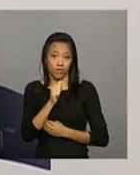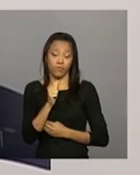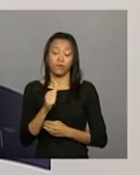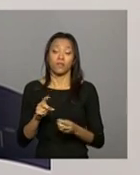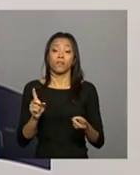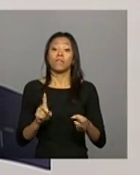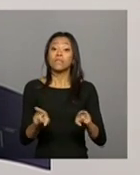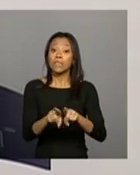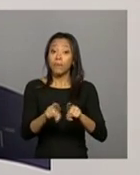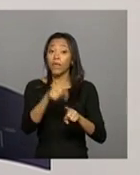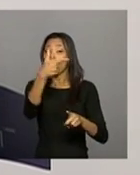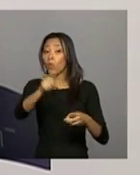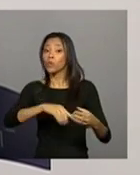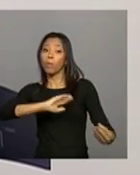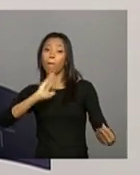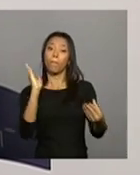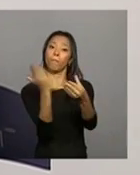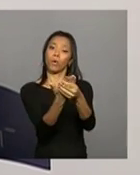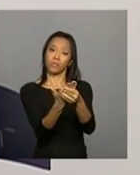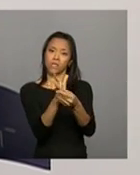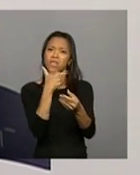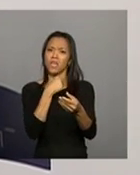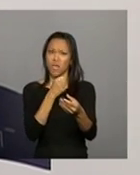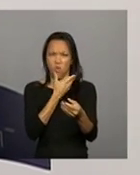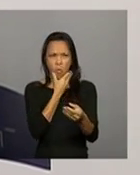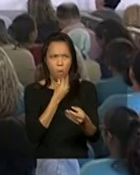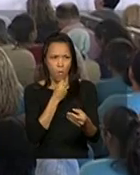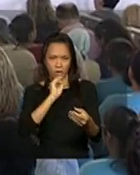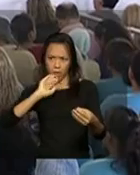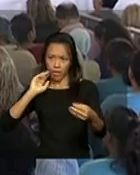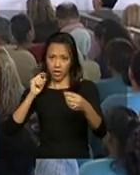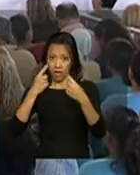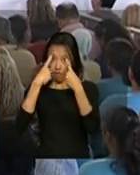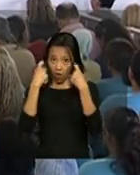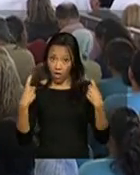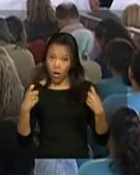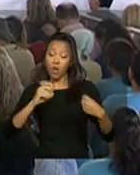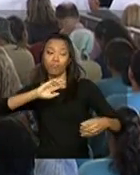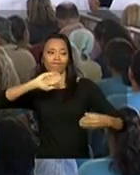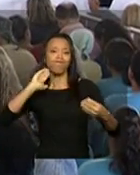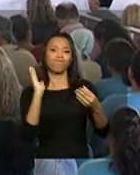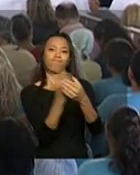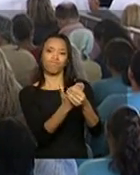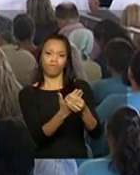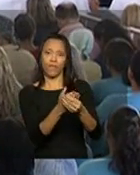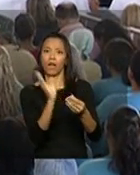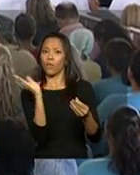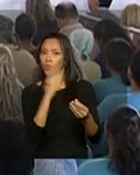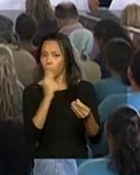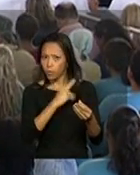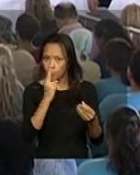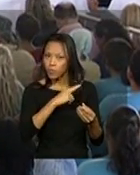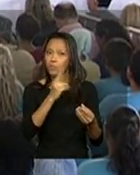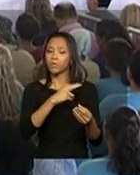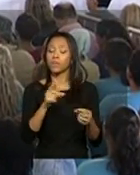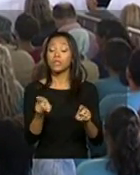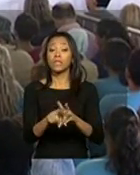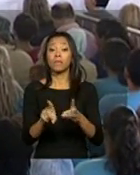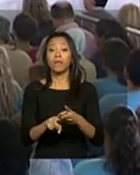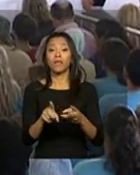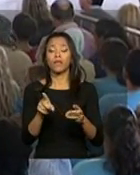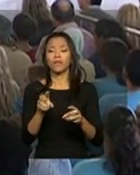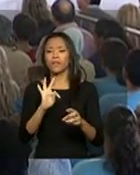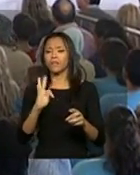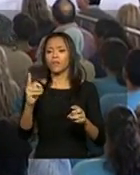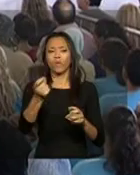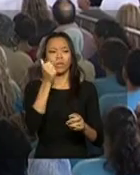nos processos de julgamento dos agressores. Acolher com respeito e dignidade todas